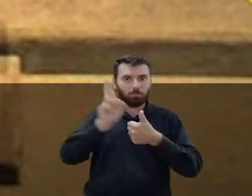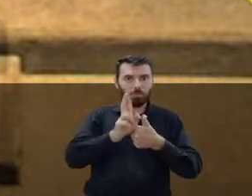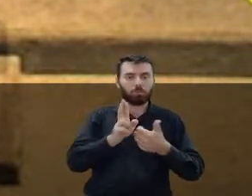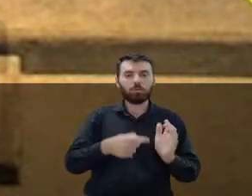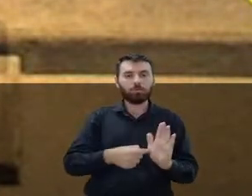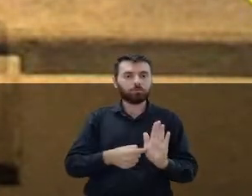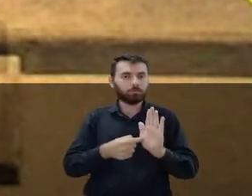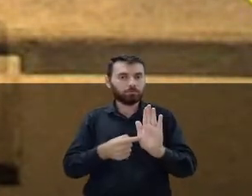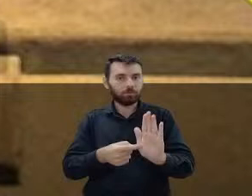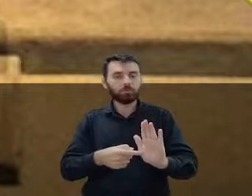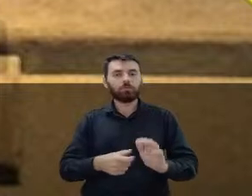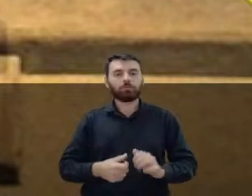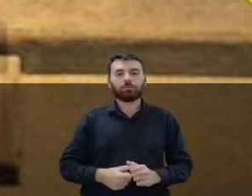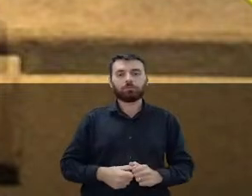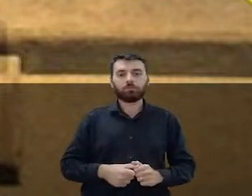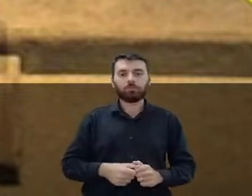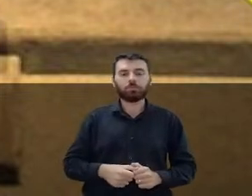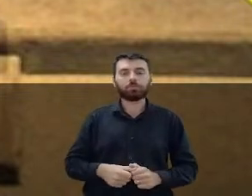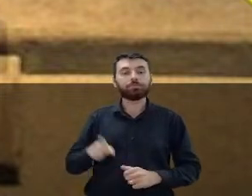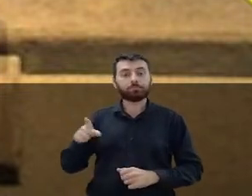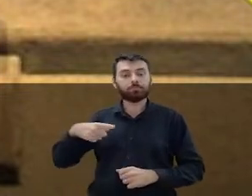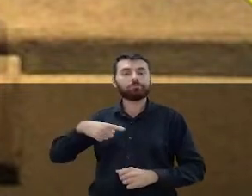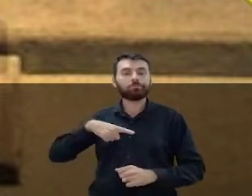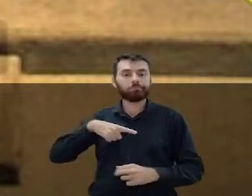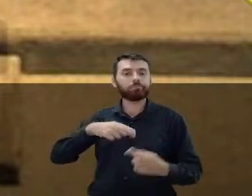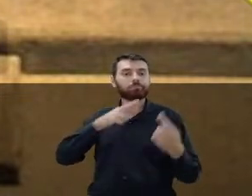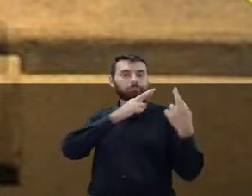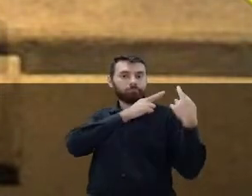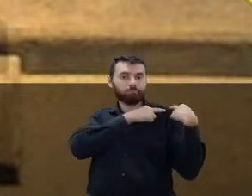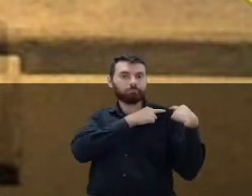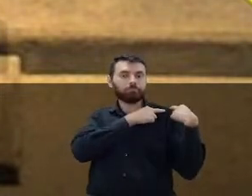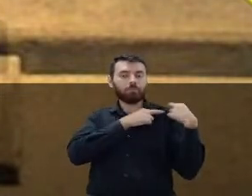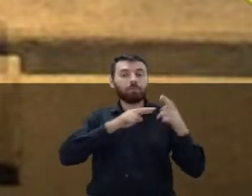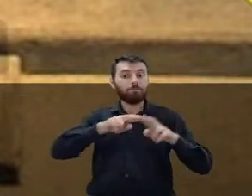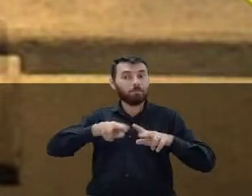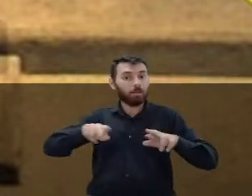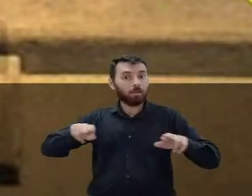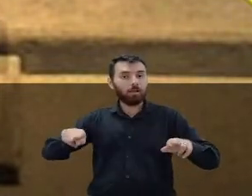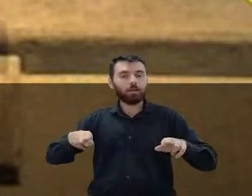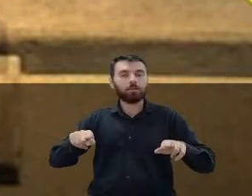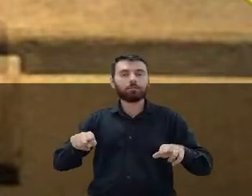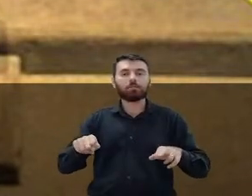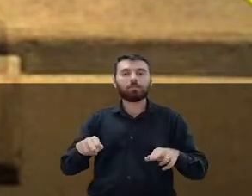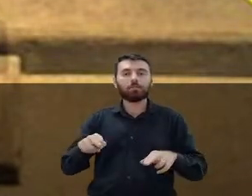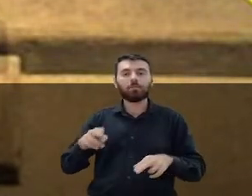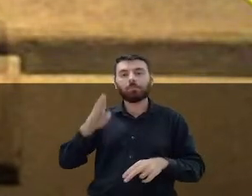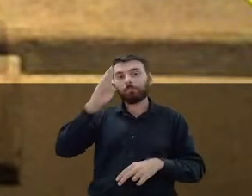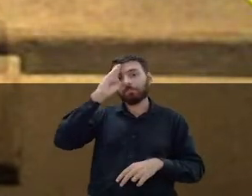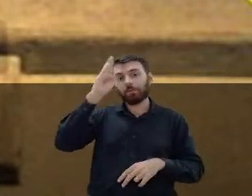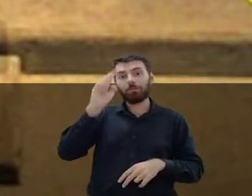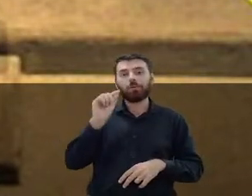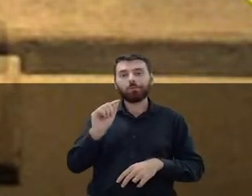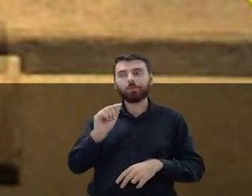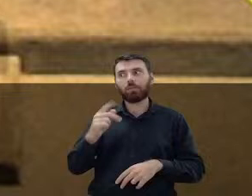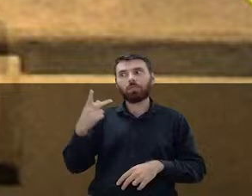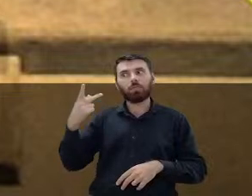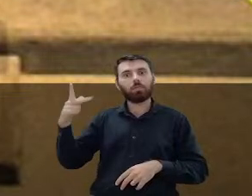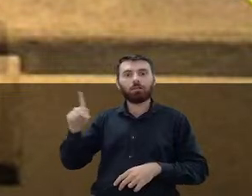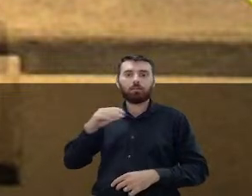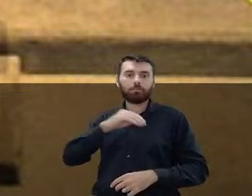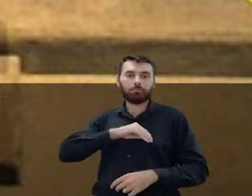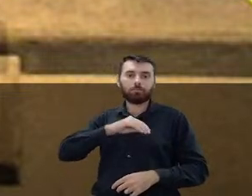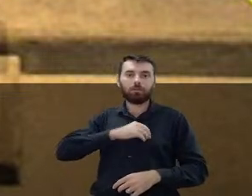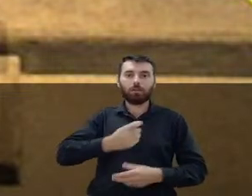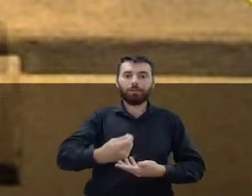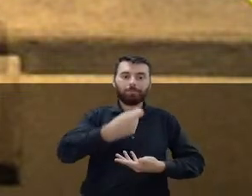era responsável por diversas atribuições, dentre elas a folha de pagamento, dentre elas a sua própria folha de pagamento.